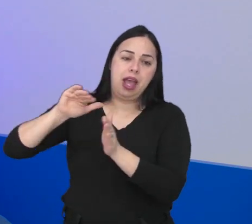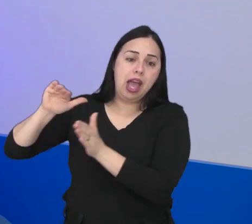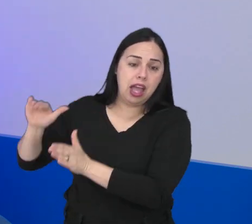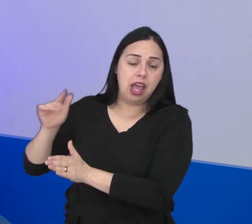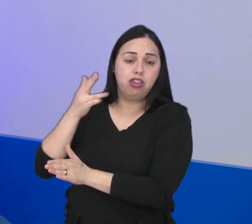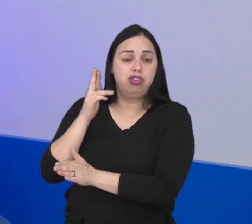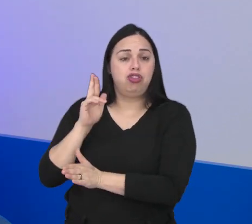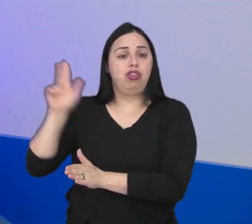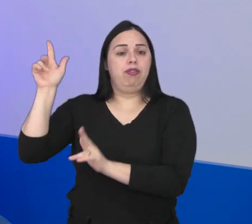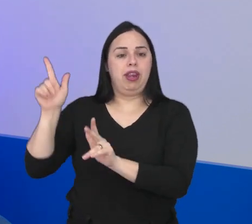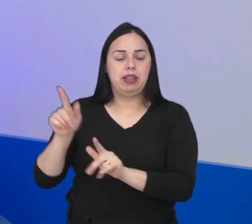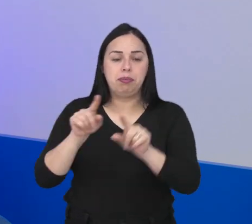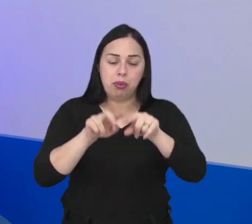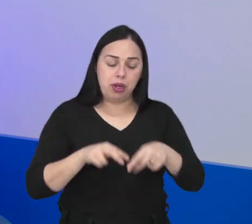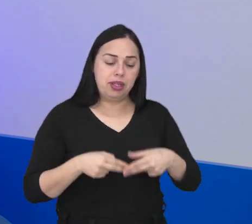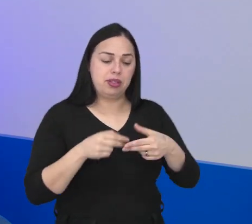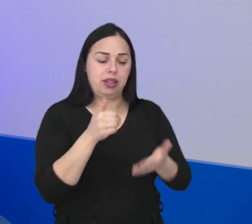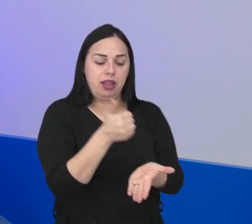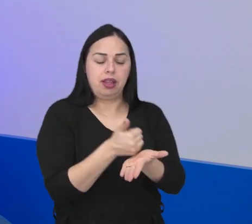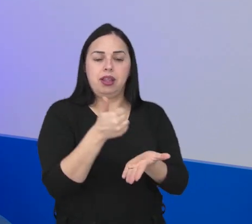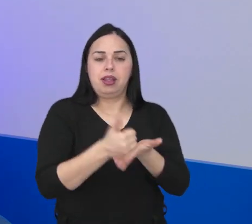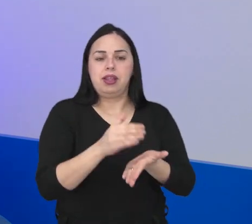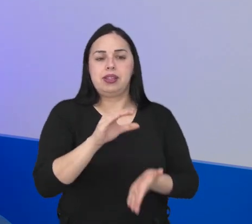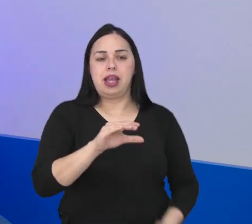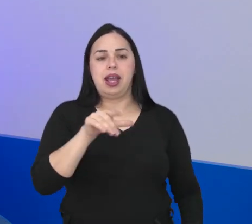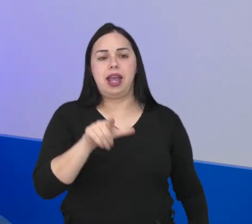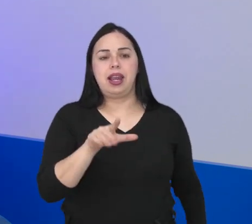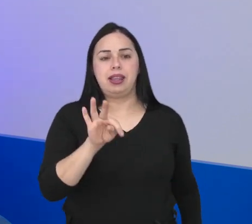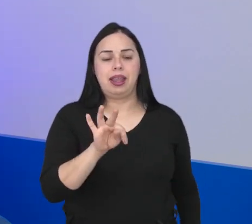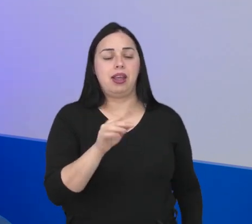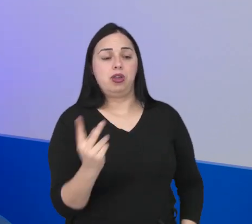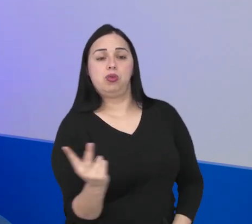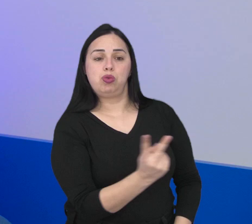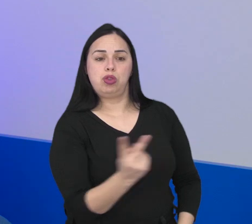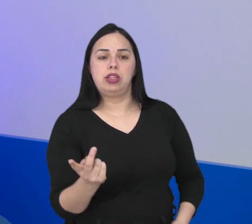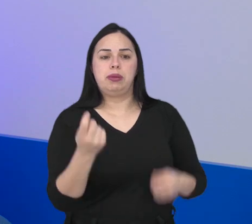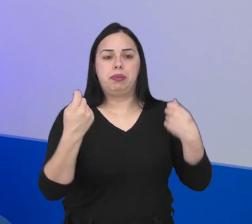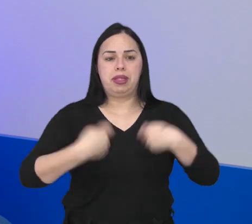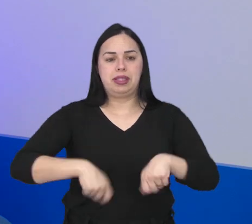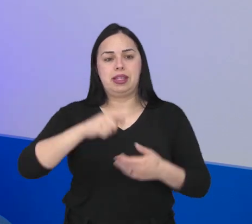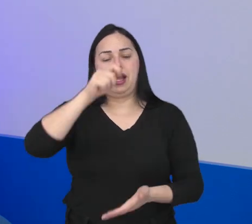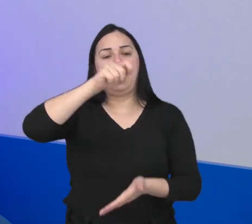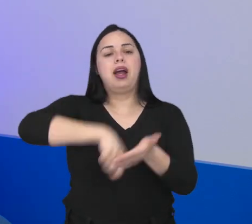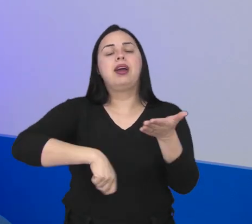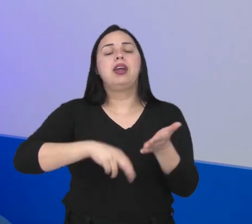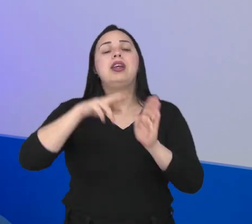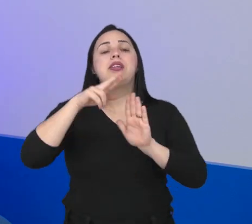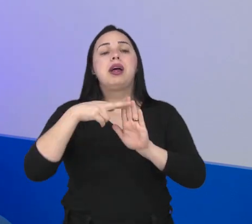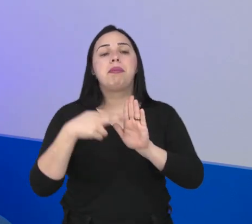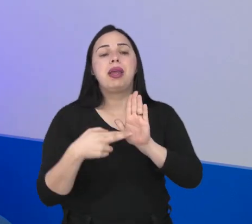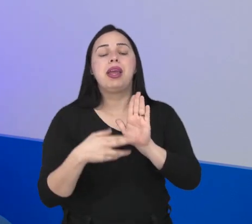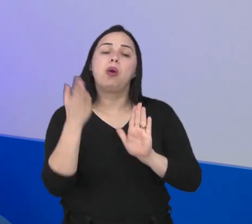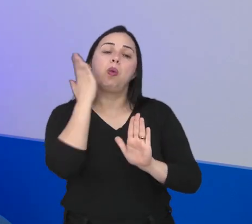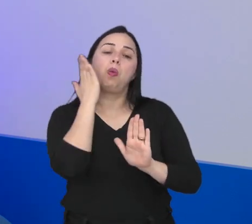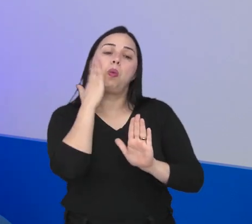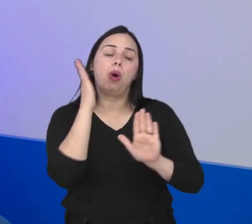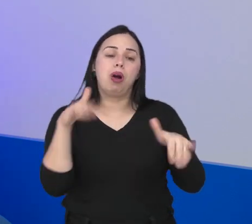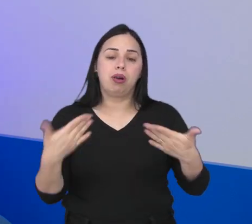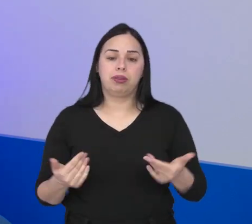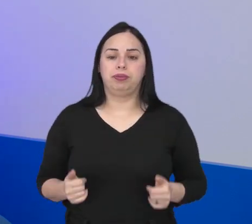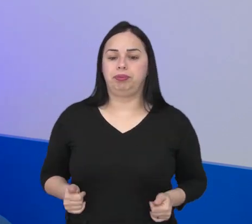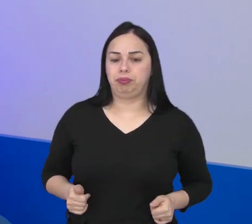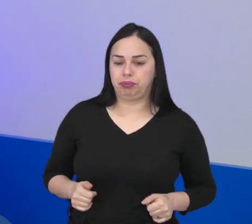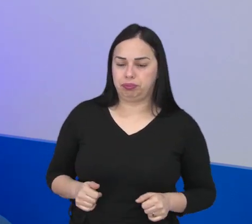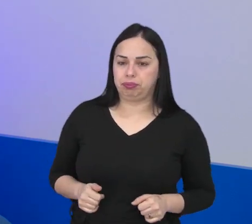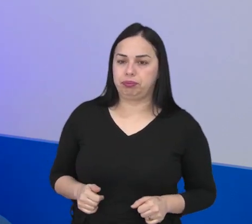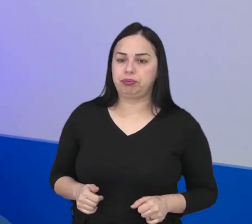disso, é aconselhável que a coloque num papel e assinem ambas as partes, reconhecendo qual que é a regra